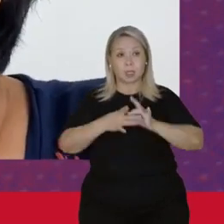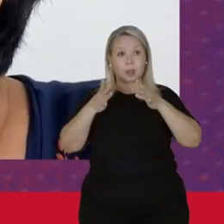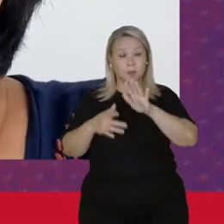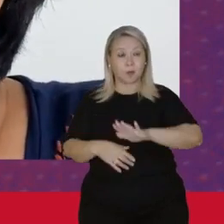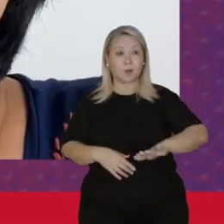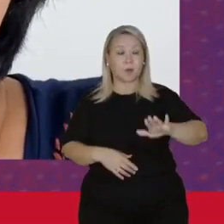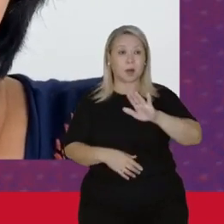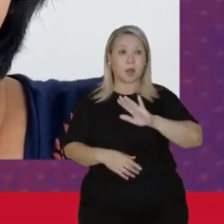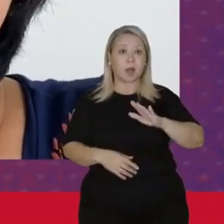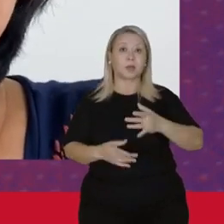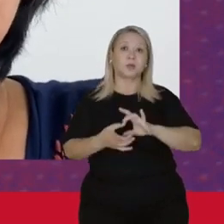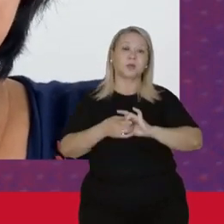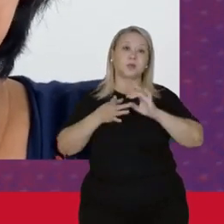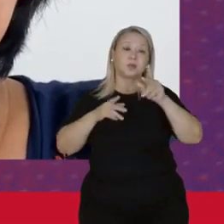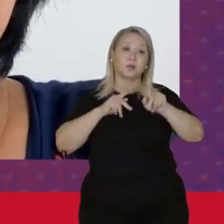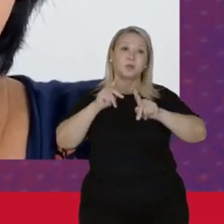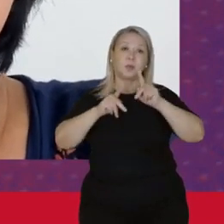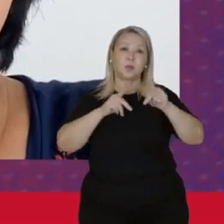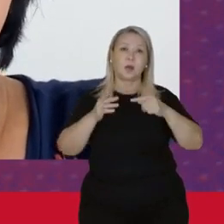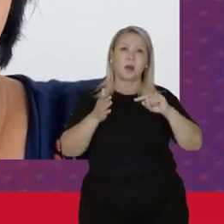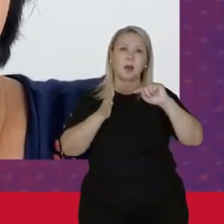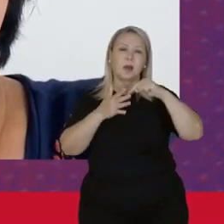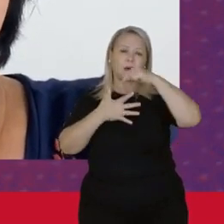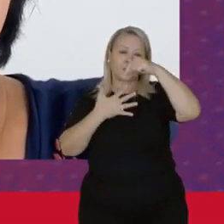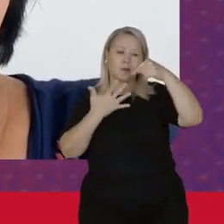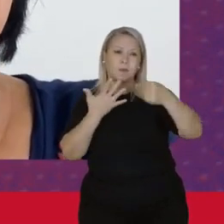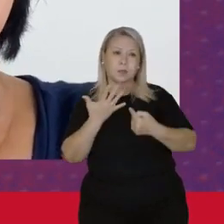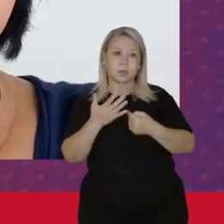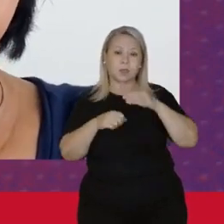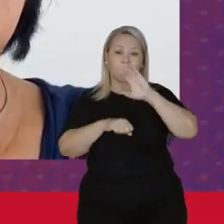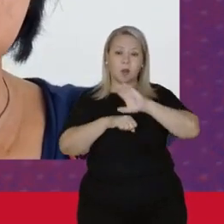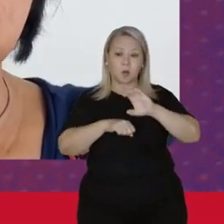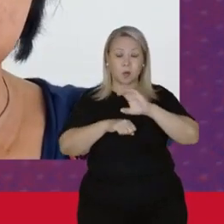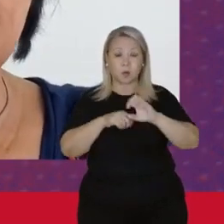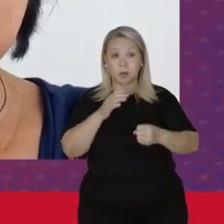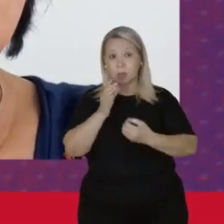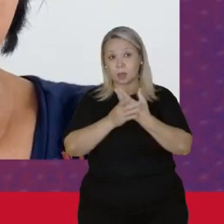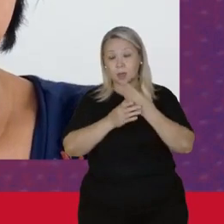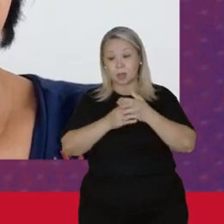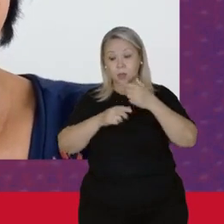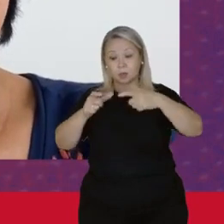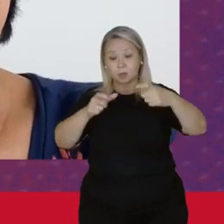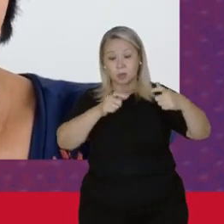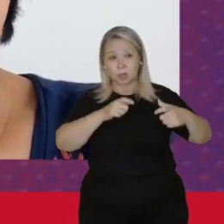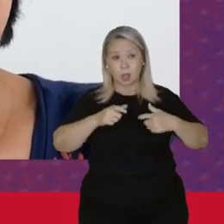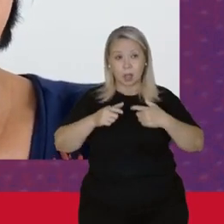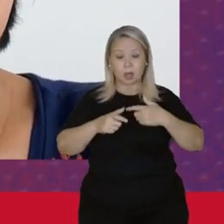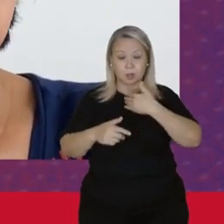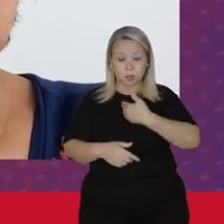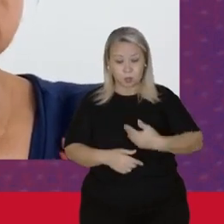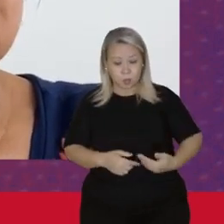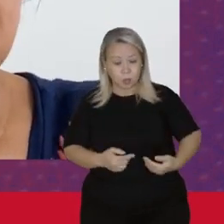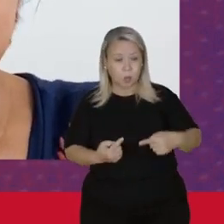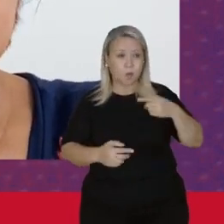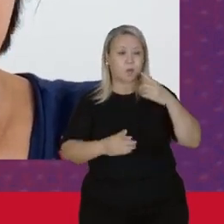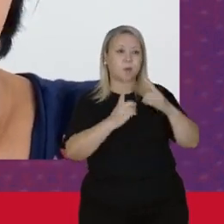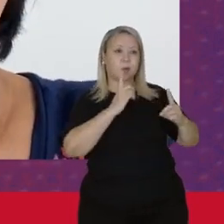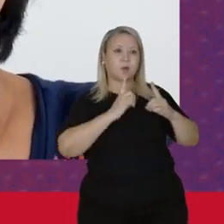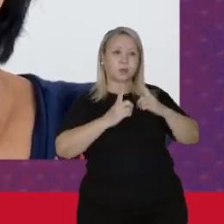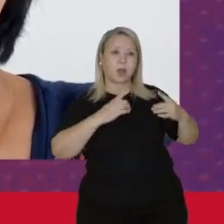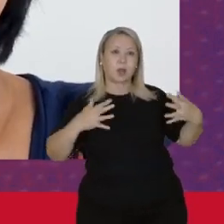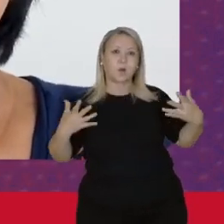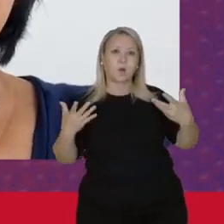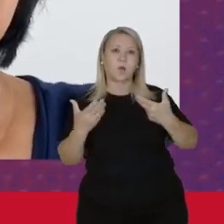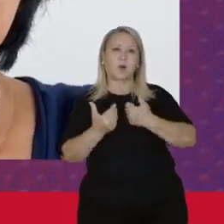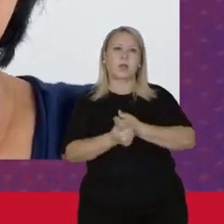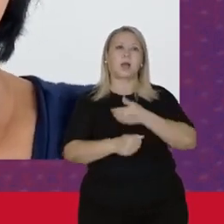popular, pontuaram a necessidade da constituição dos espaços públicos de diálogo sobre as políticas públicas com qualidade,